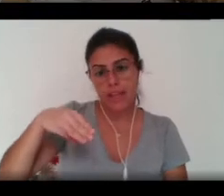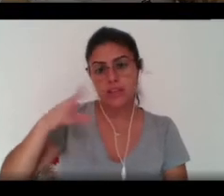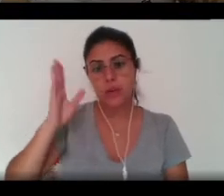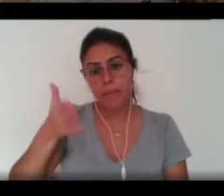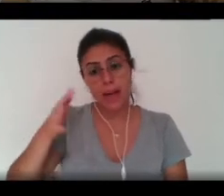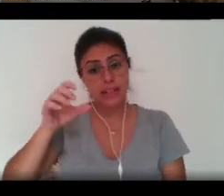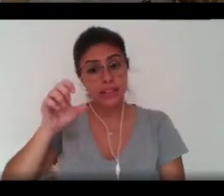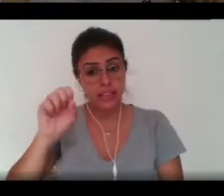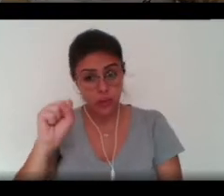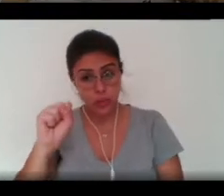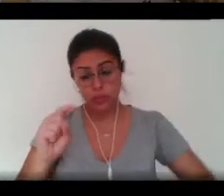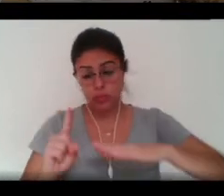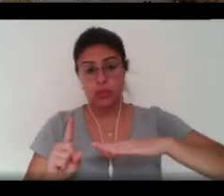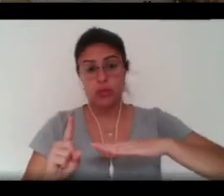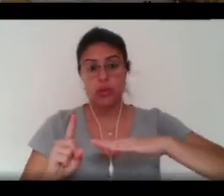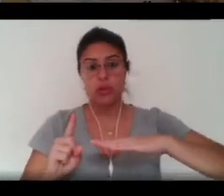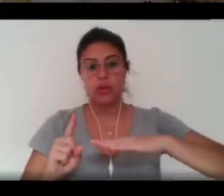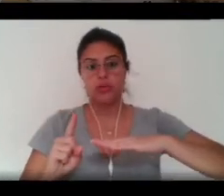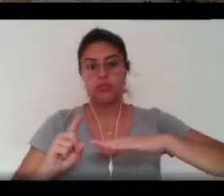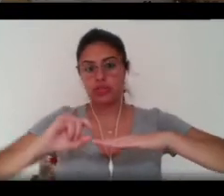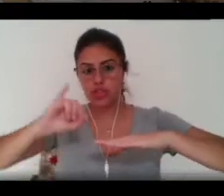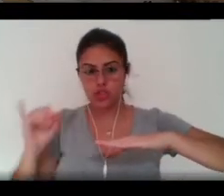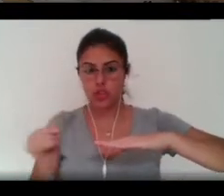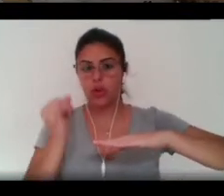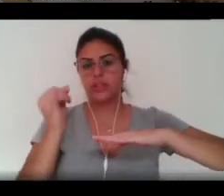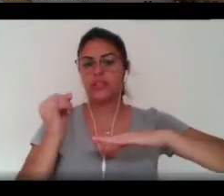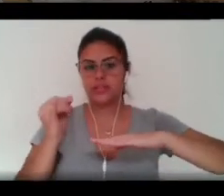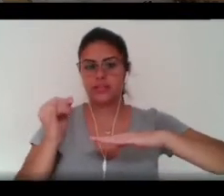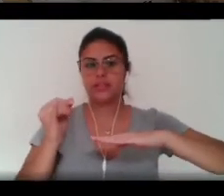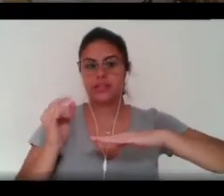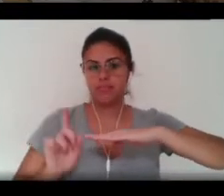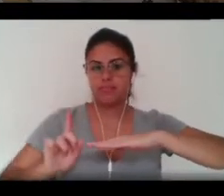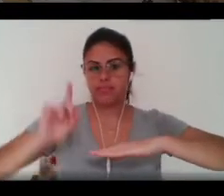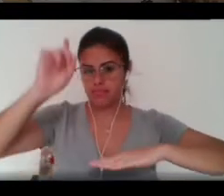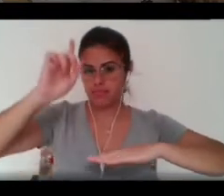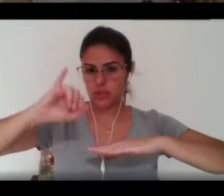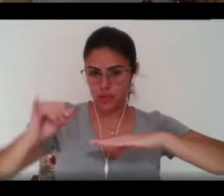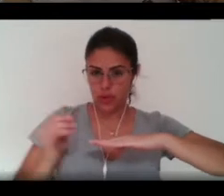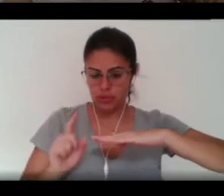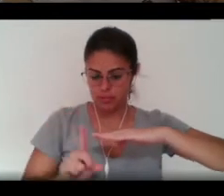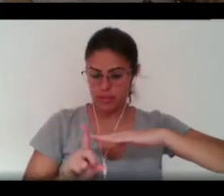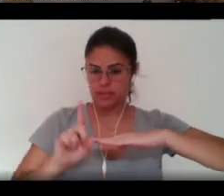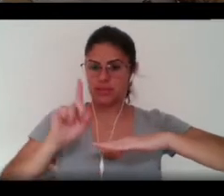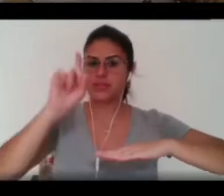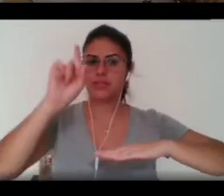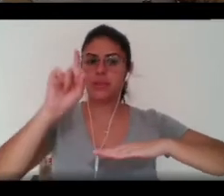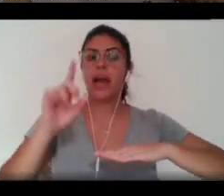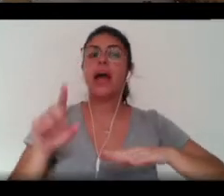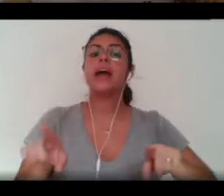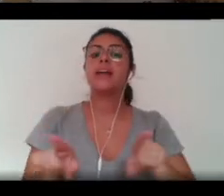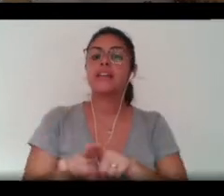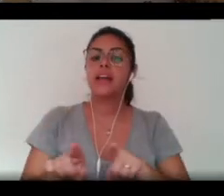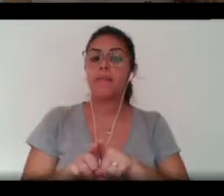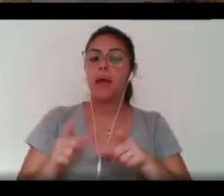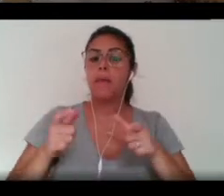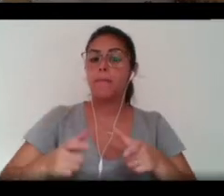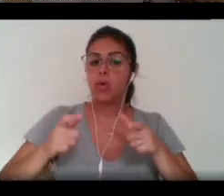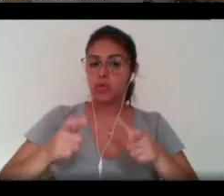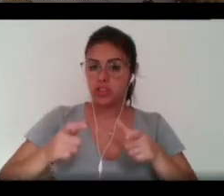inicial é 5 metros por segundo na direção J, e a posição inicial é 40